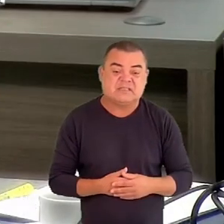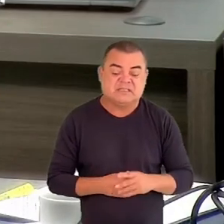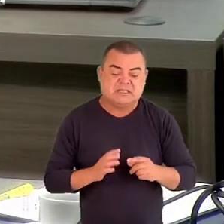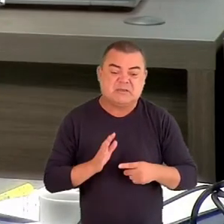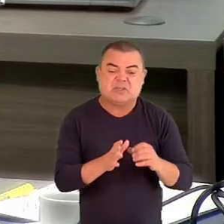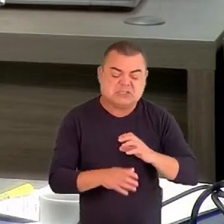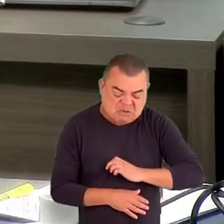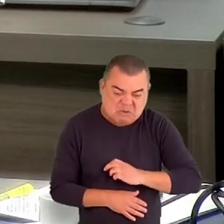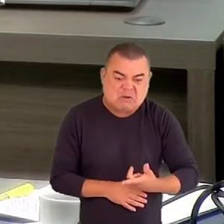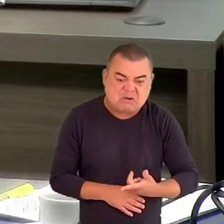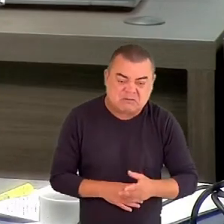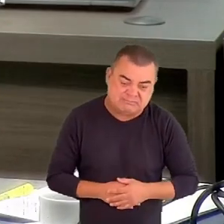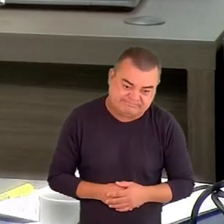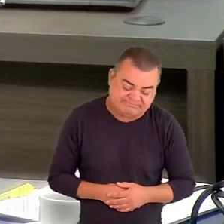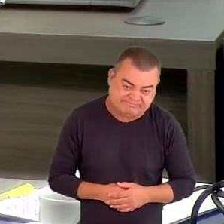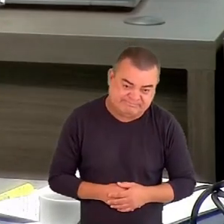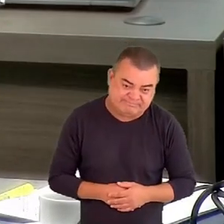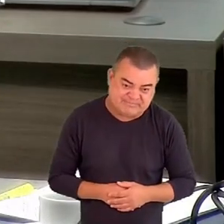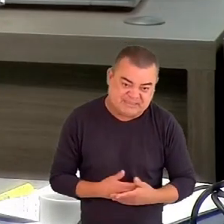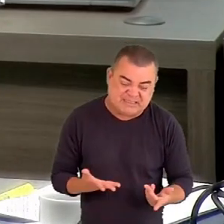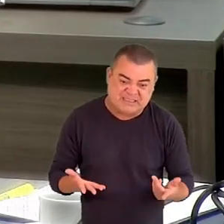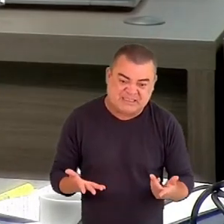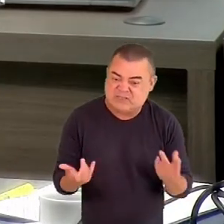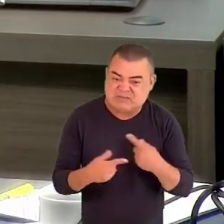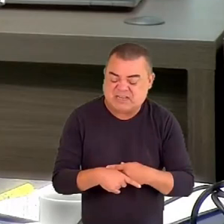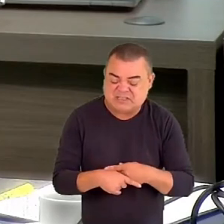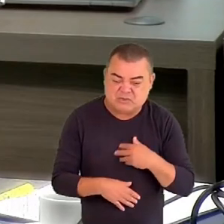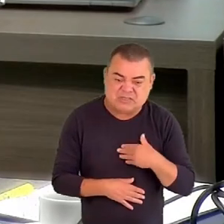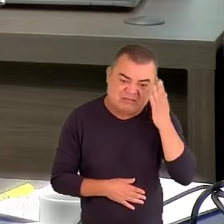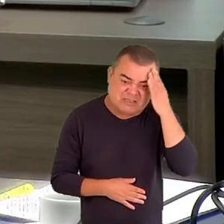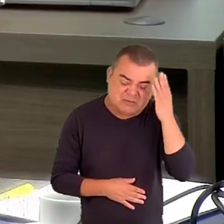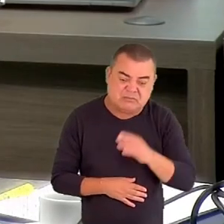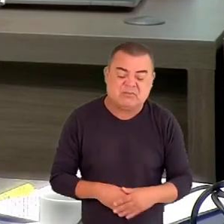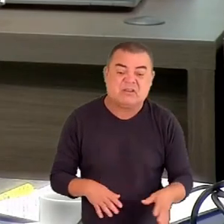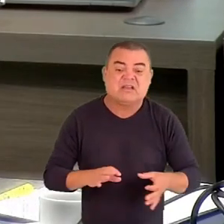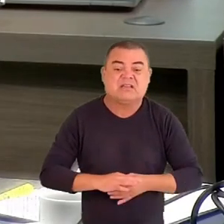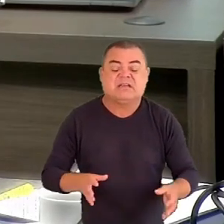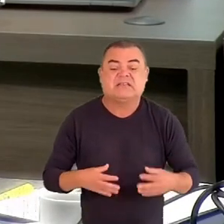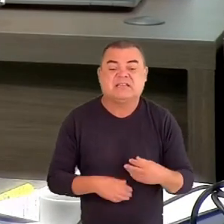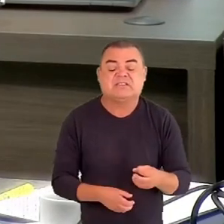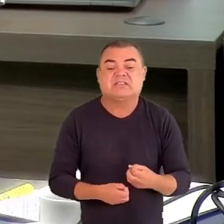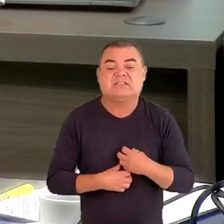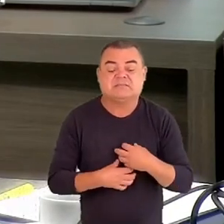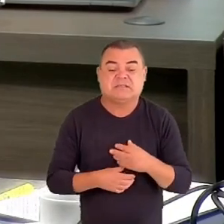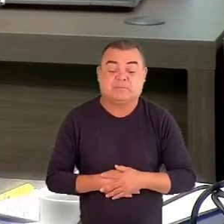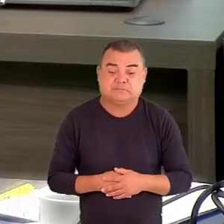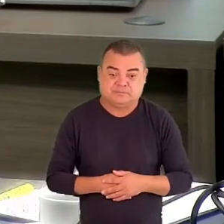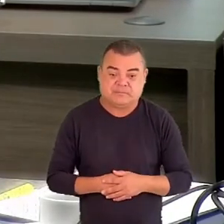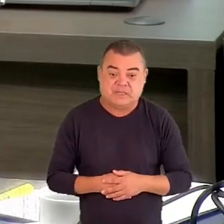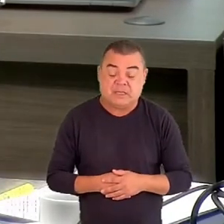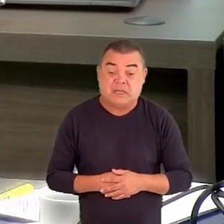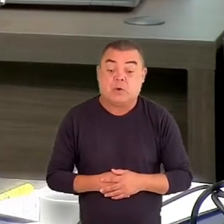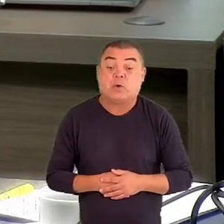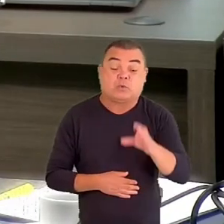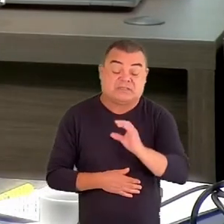que se compreende como liberdade de expressão. Nessa linha, toda a solidariedade, não apenas do Conselho Nacional, mas do Ministério